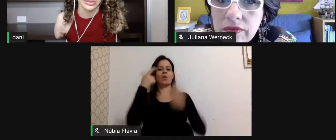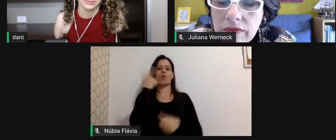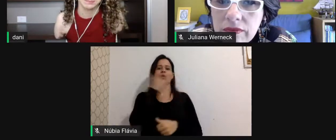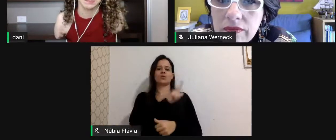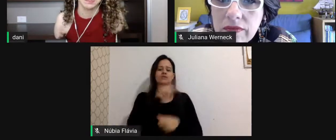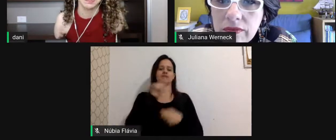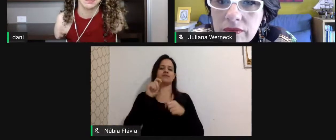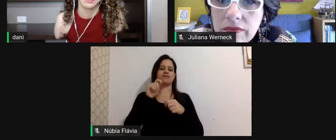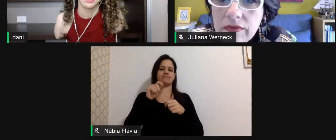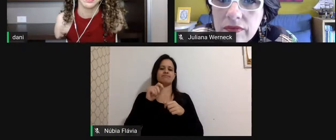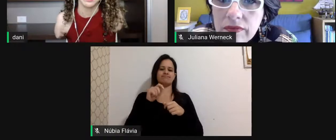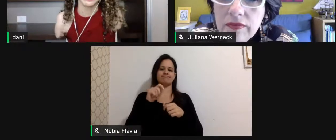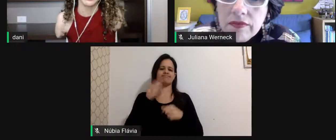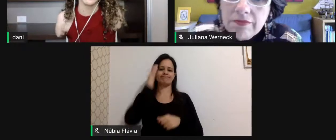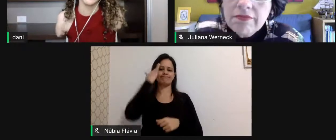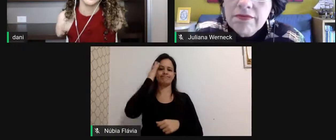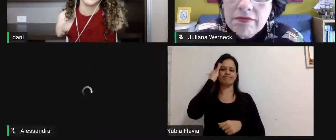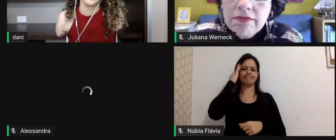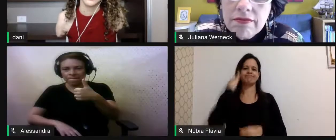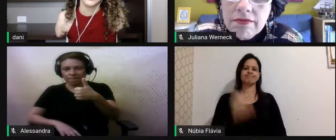coisa.